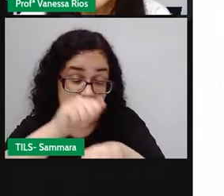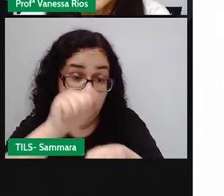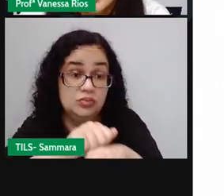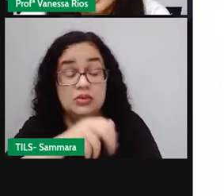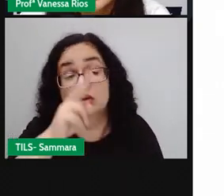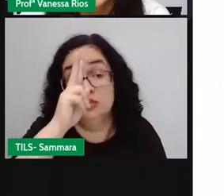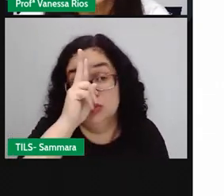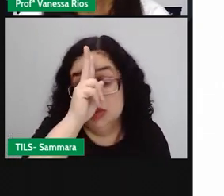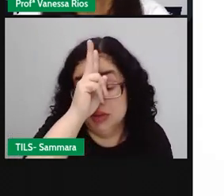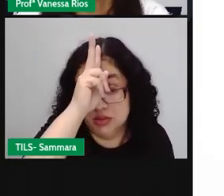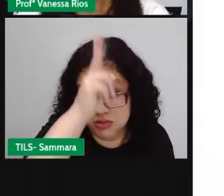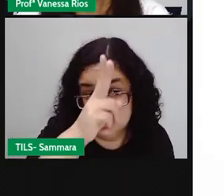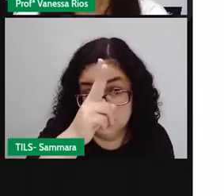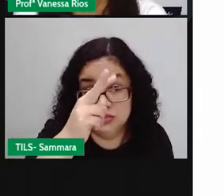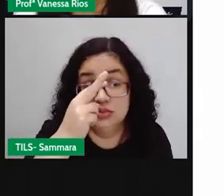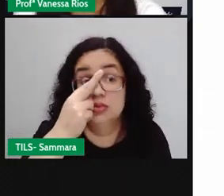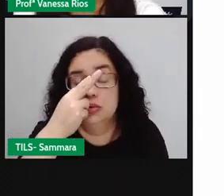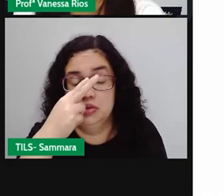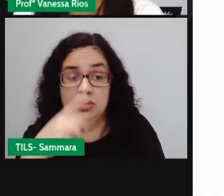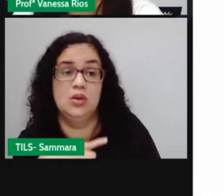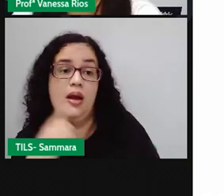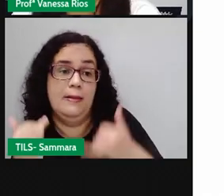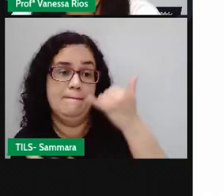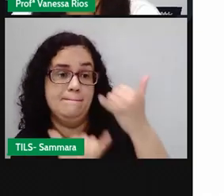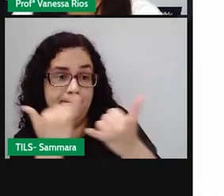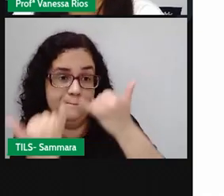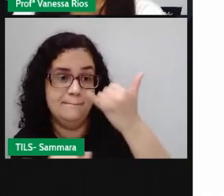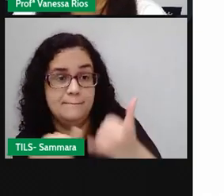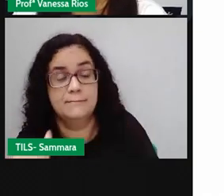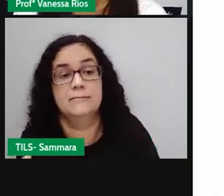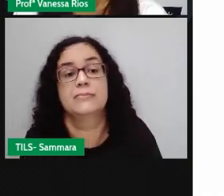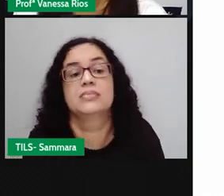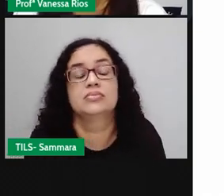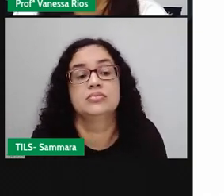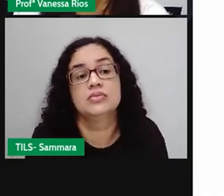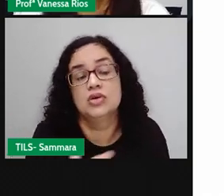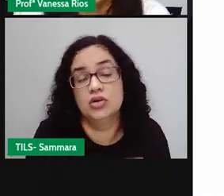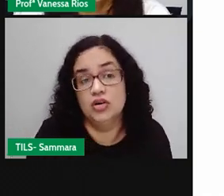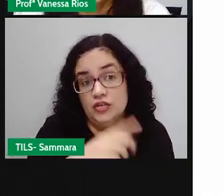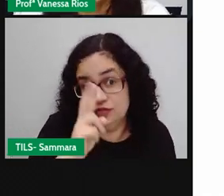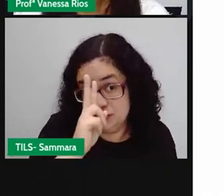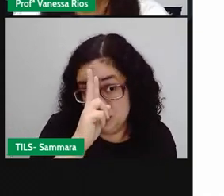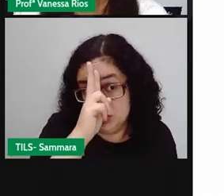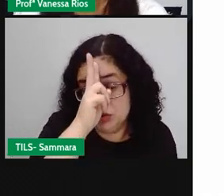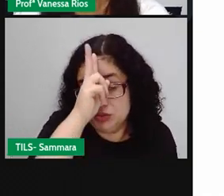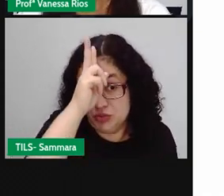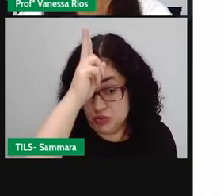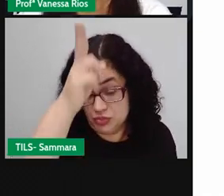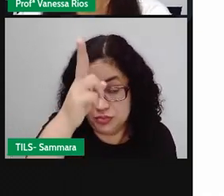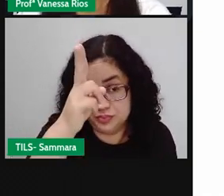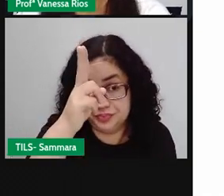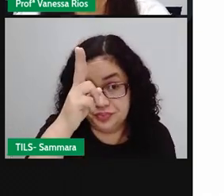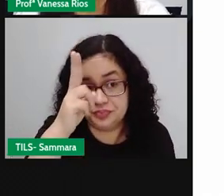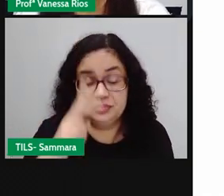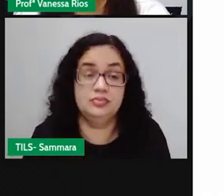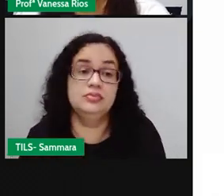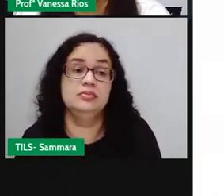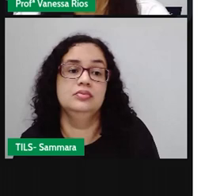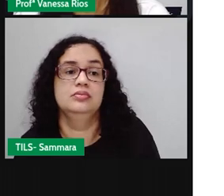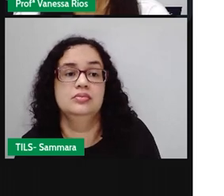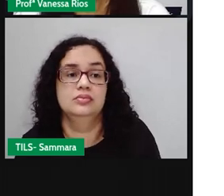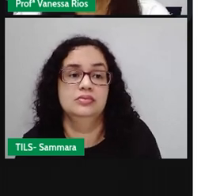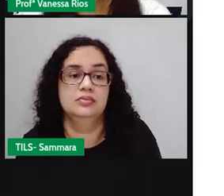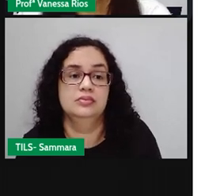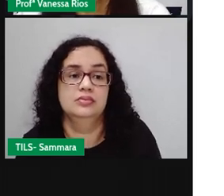mais resistente. Então, quando é um brinquedo que exige mais força, não é? Que exige que seja mais